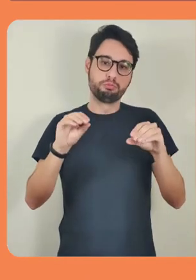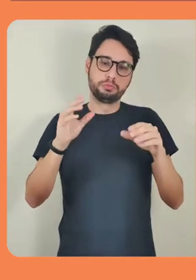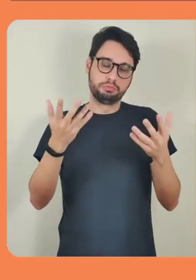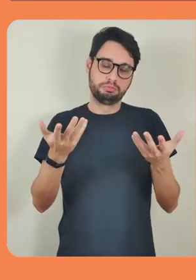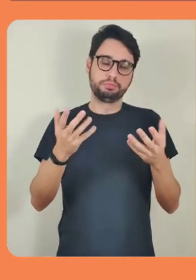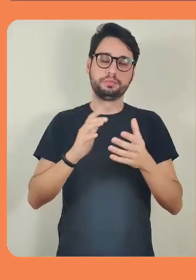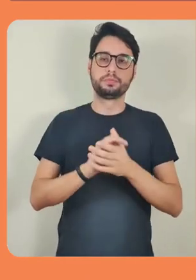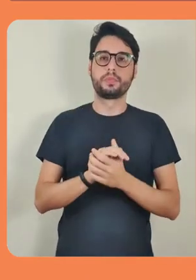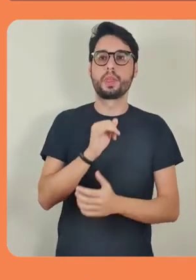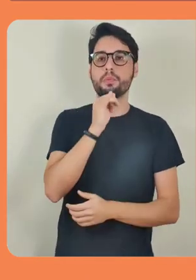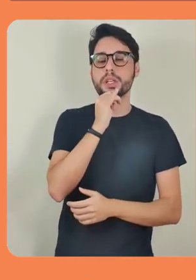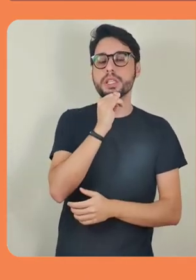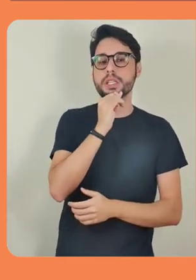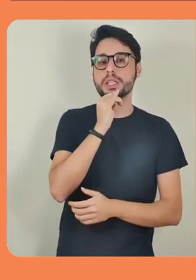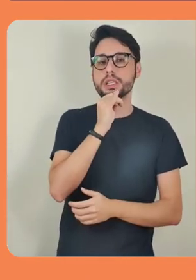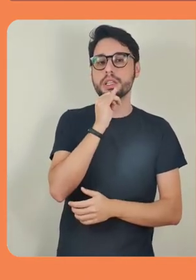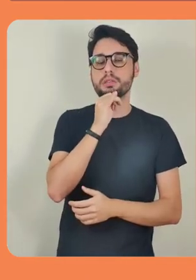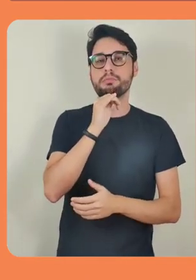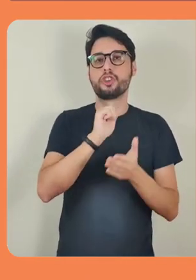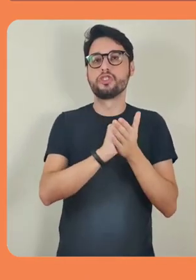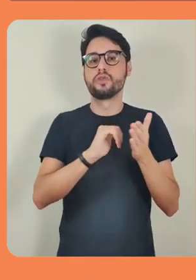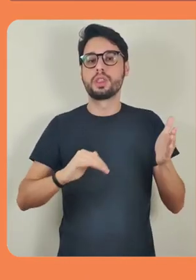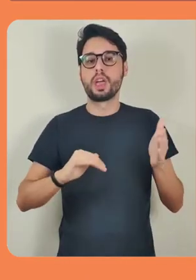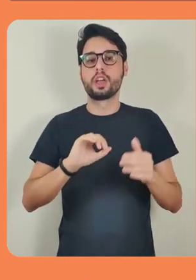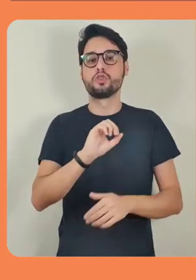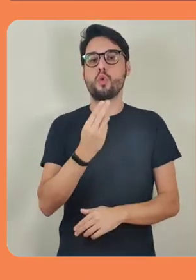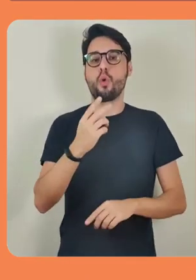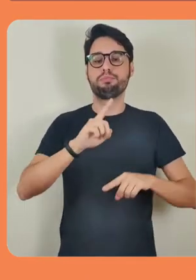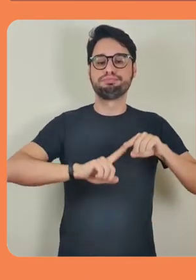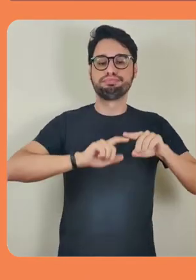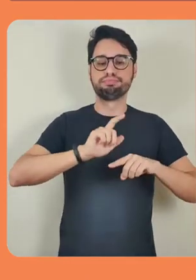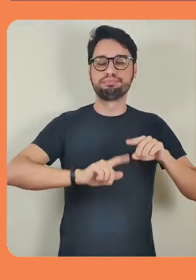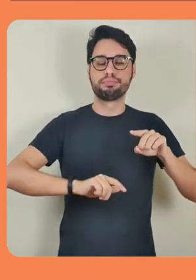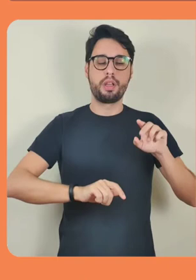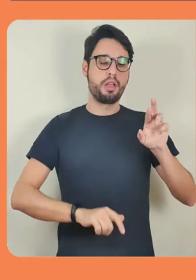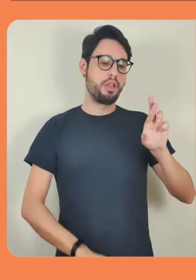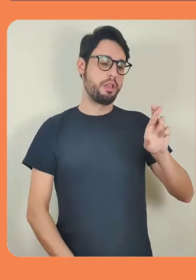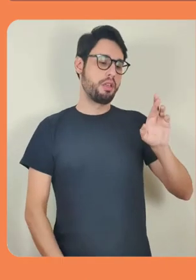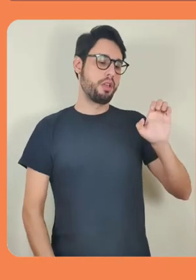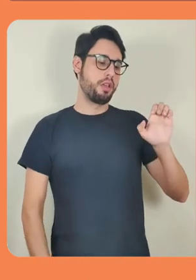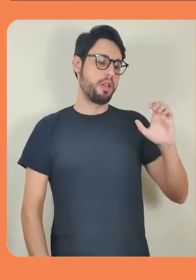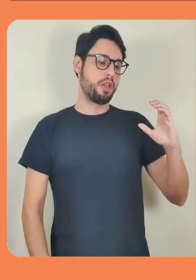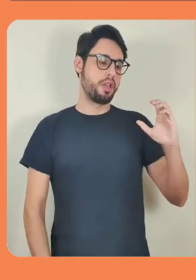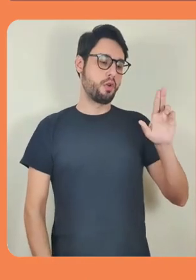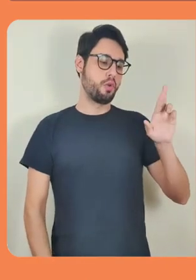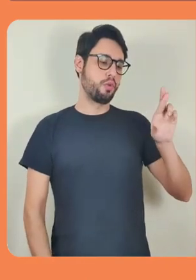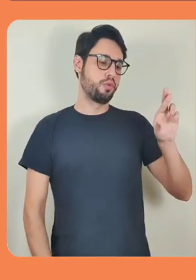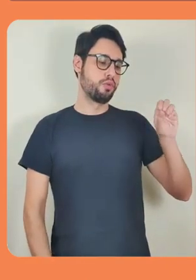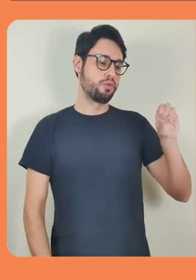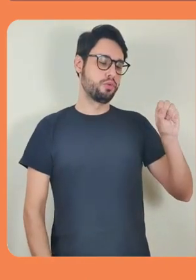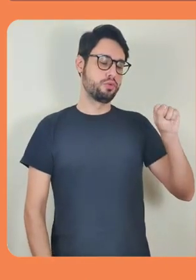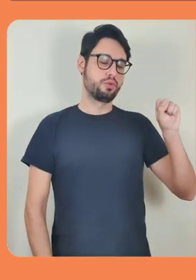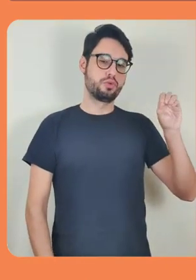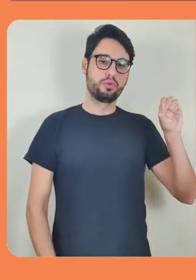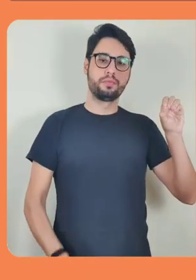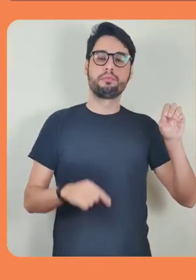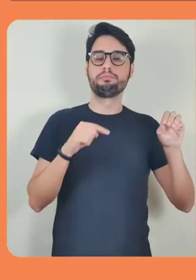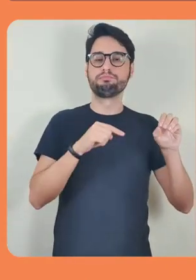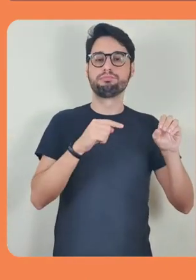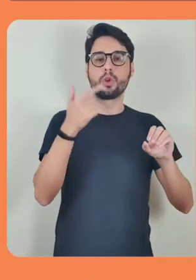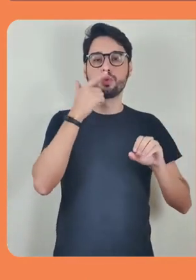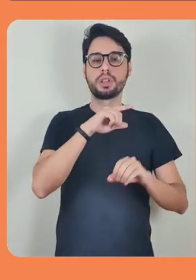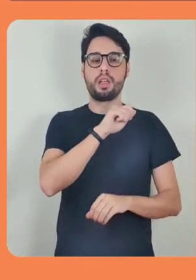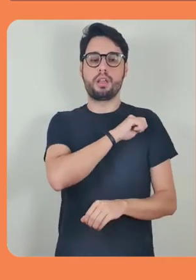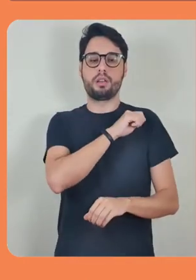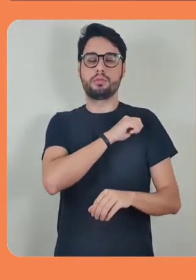exatamente as atividades e recursos que nós temos dentro do curso então por exemplo atividade o recurso é